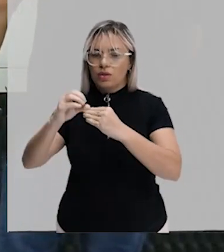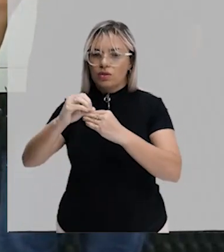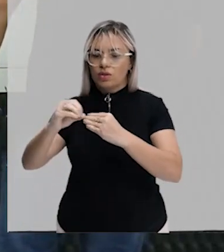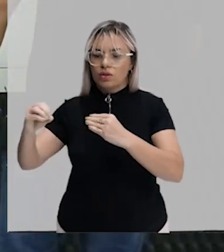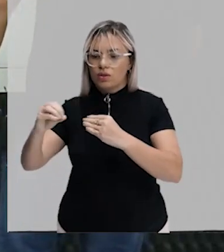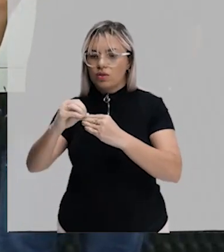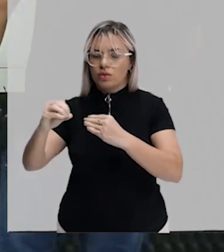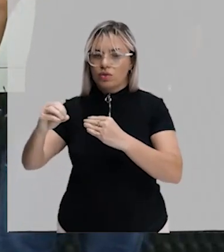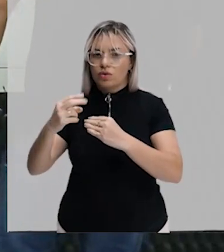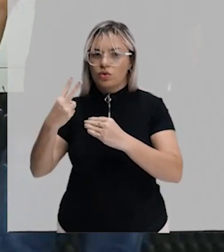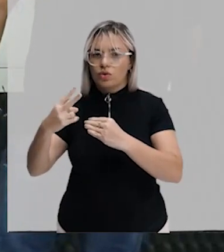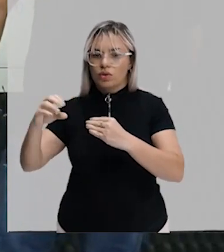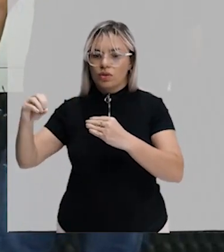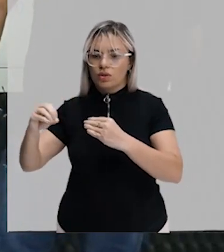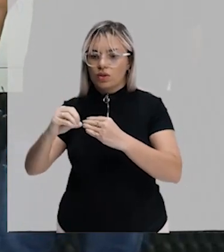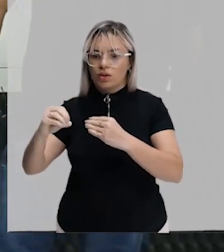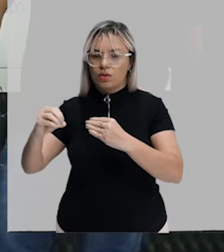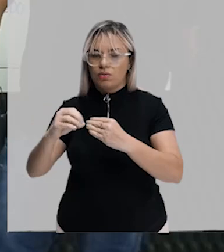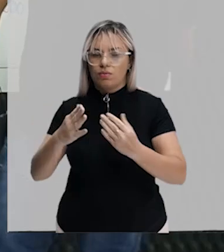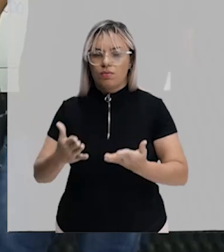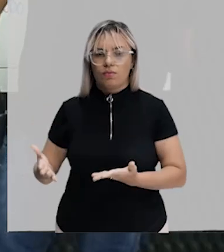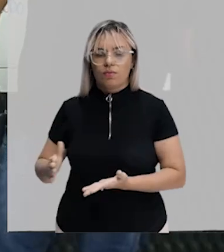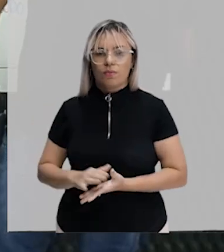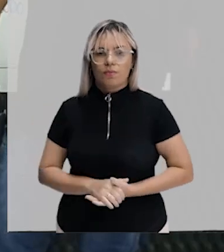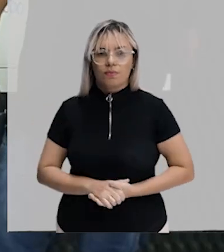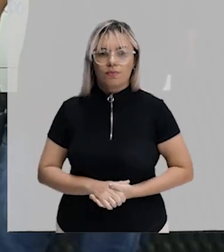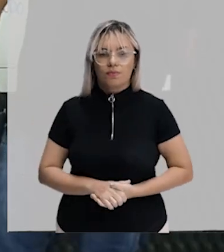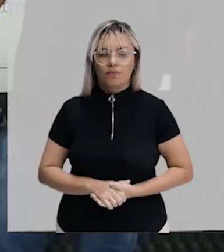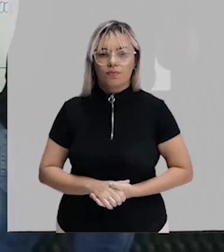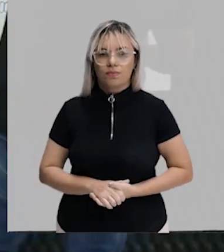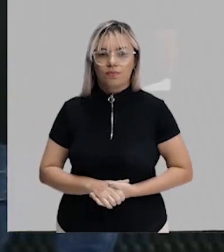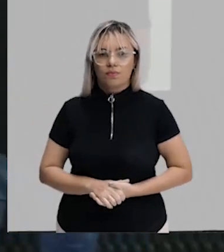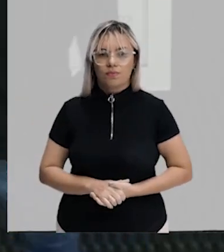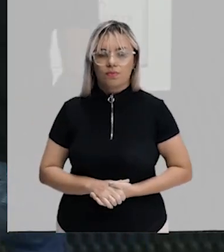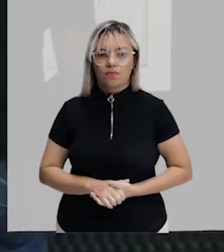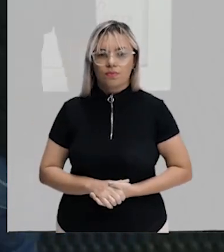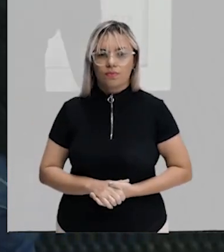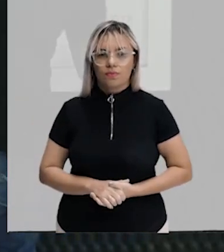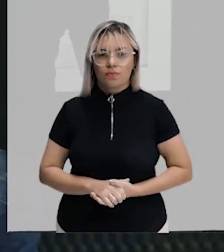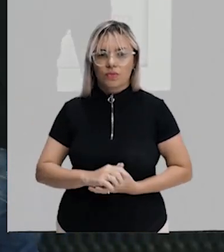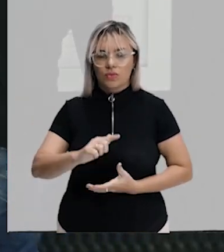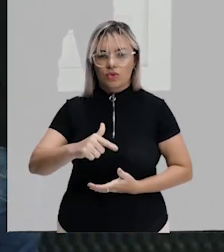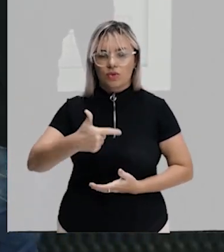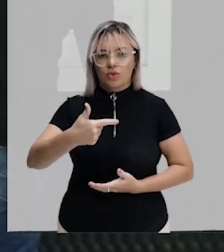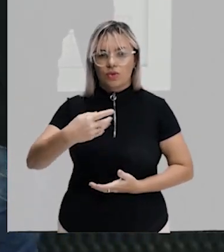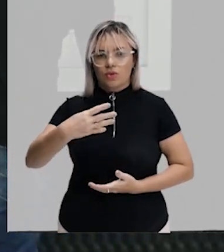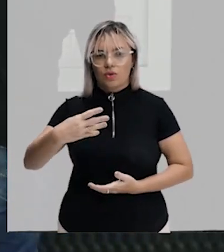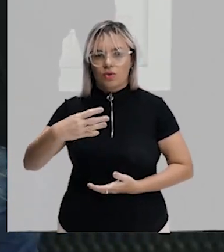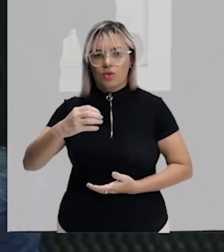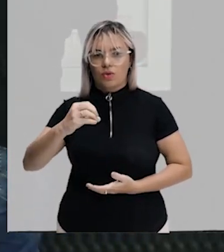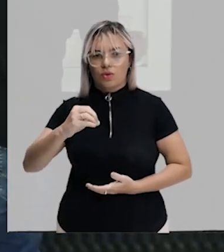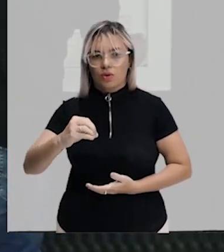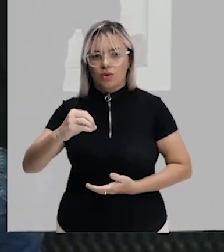acrescentando aqui 2 zeros e transformando esse 1,15 em